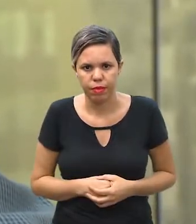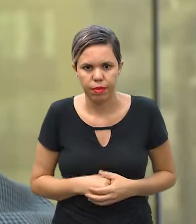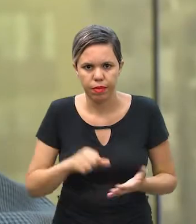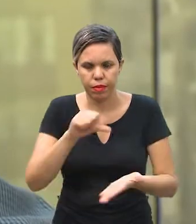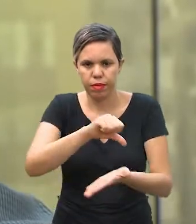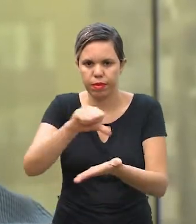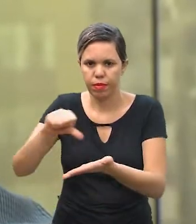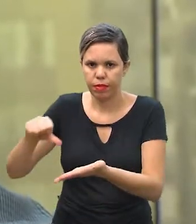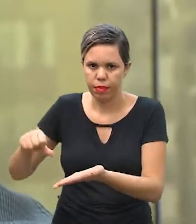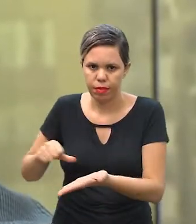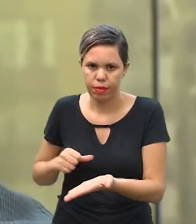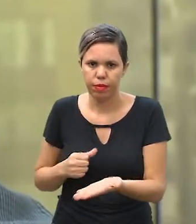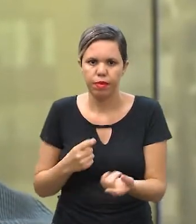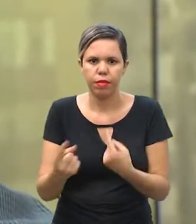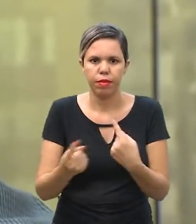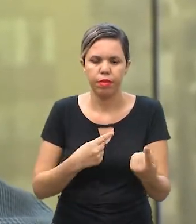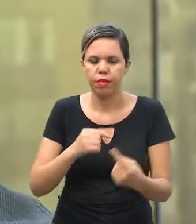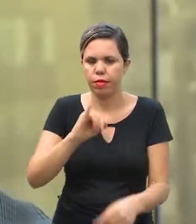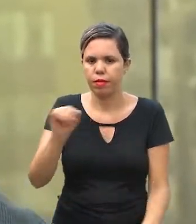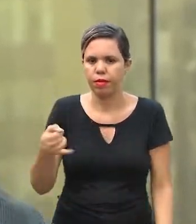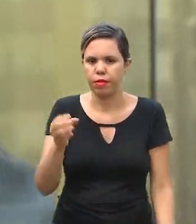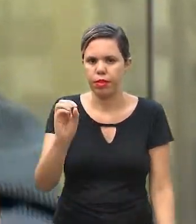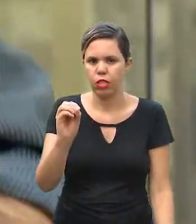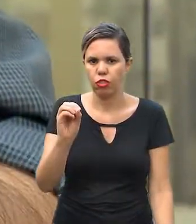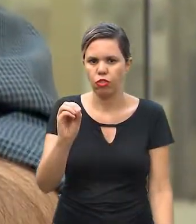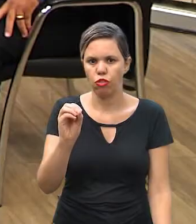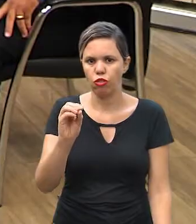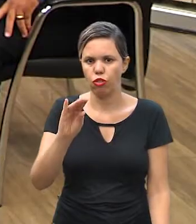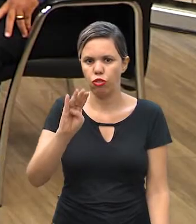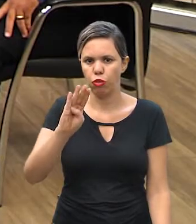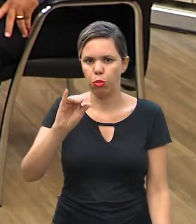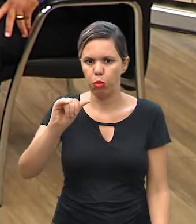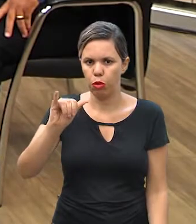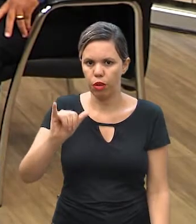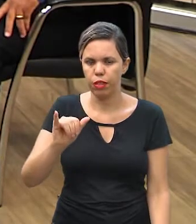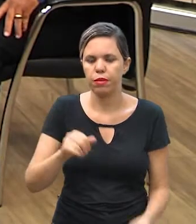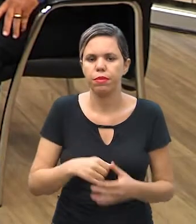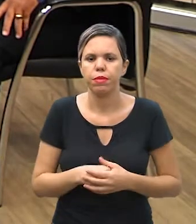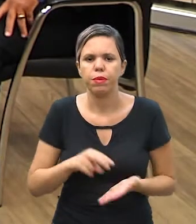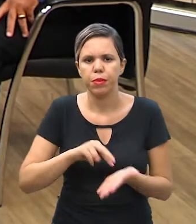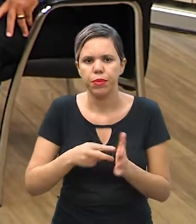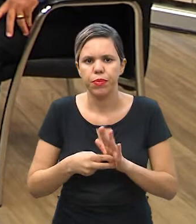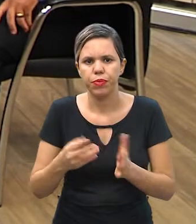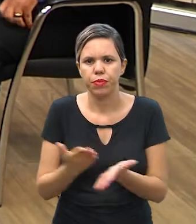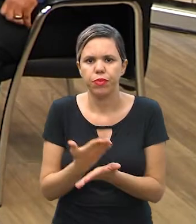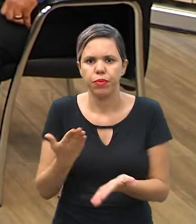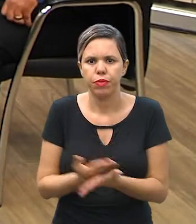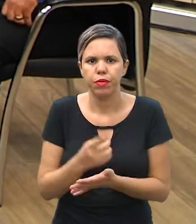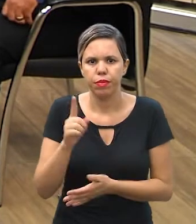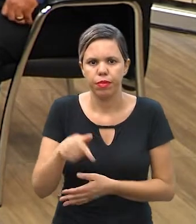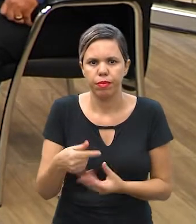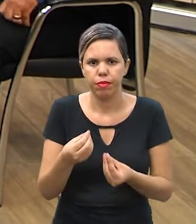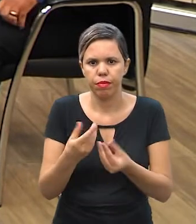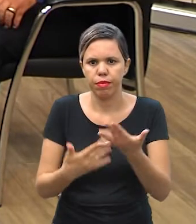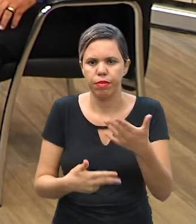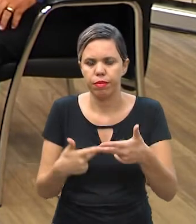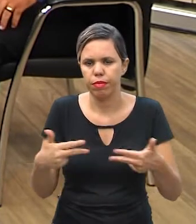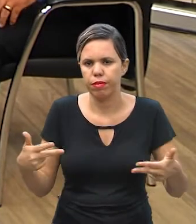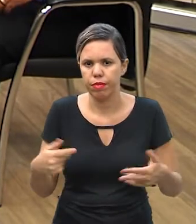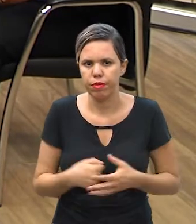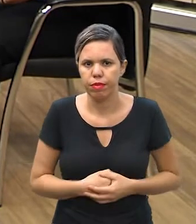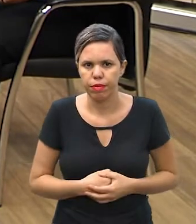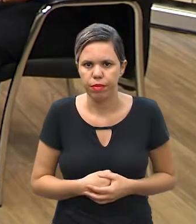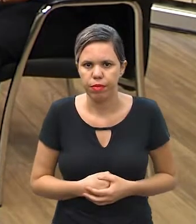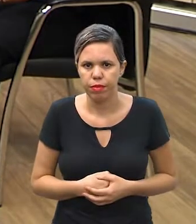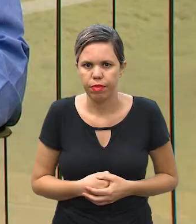religiosidade na região às margens da John Boy Dunlop. O que significa esse livro para você? Significa muita coisa,